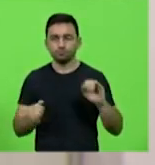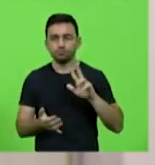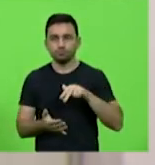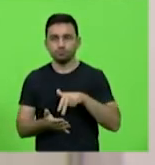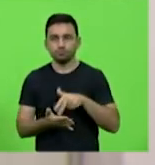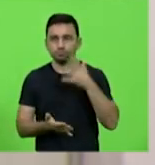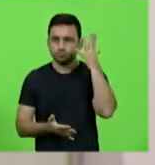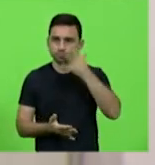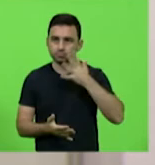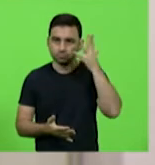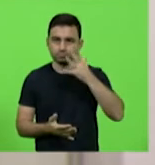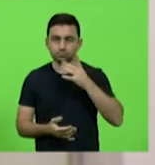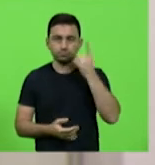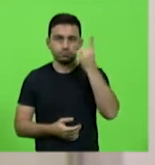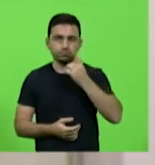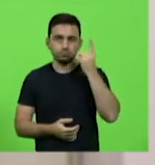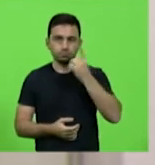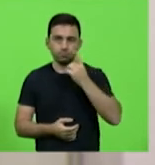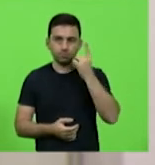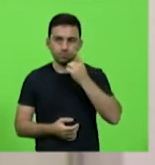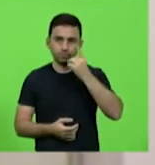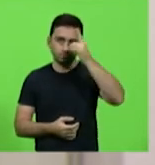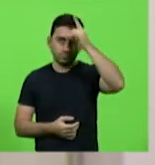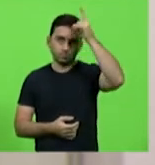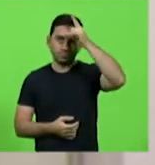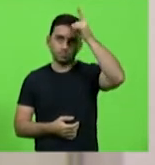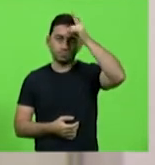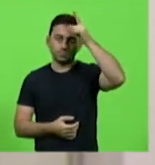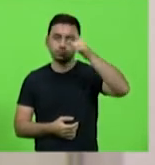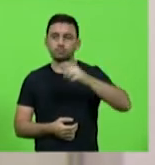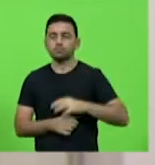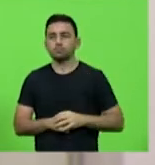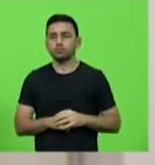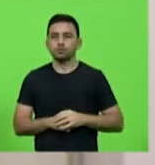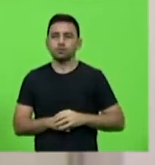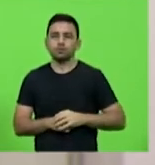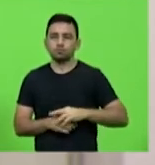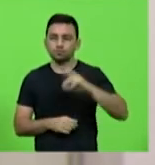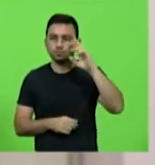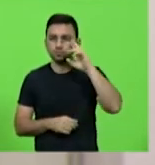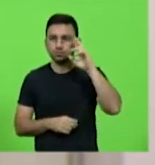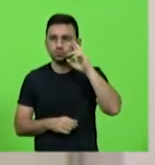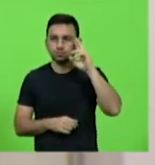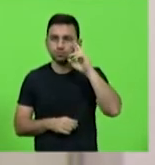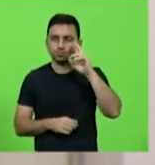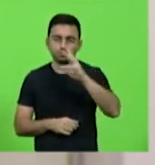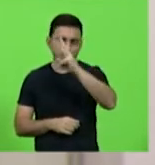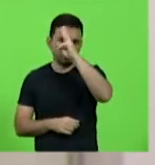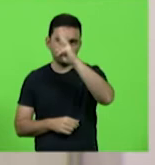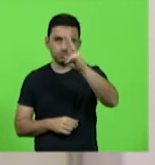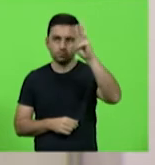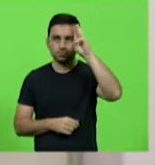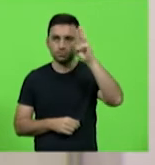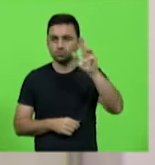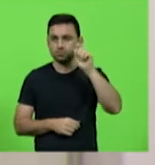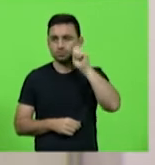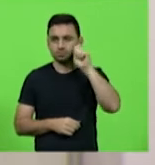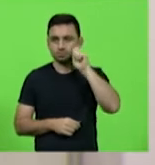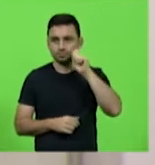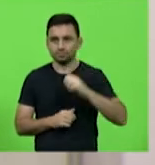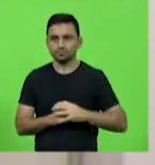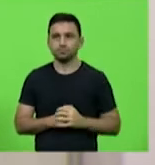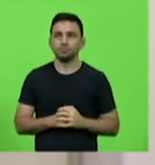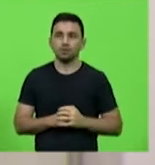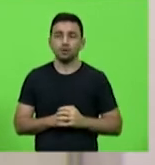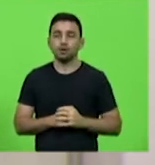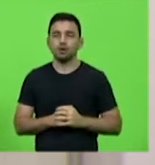da palavra os senhores deputados Sargento Lima, Ricardo Alba, Volney Weber, Gessé Lopes e a senhora deputada Ana Campagnolo. Grande expediente.